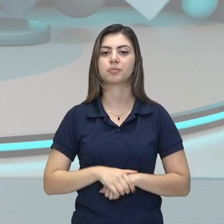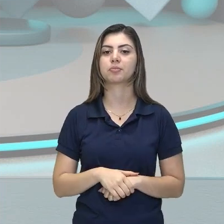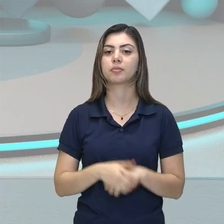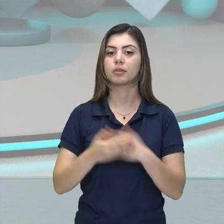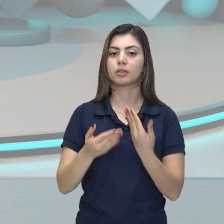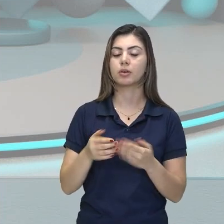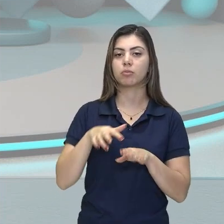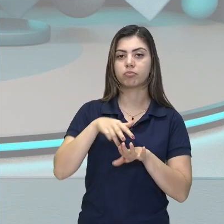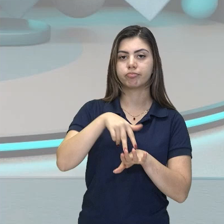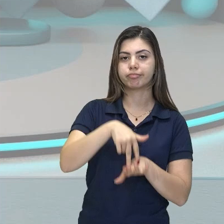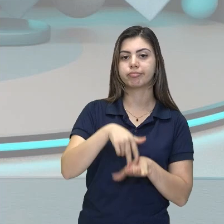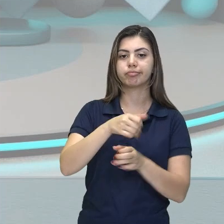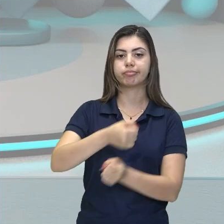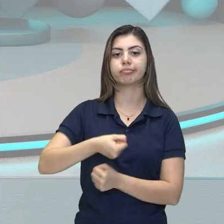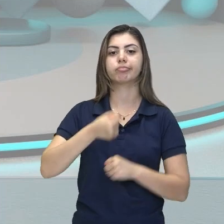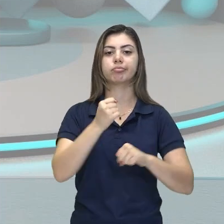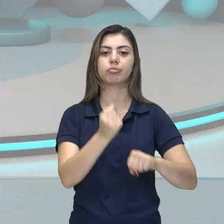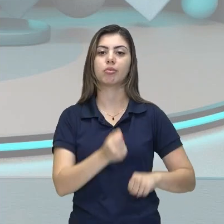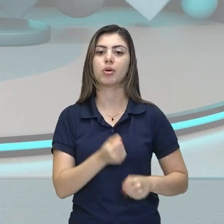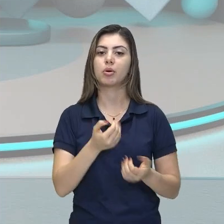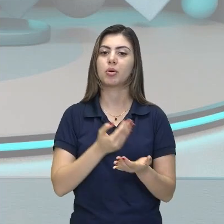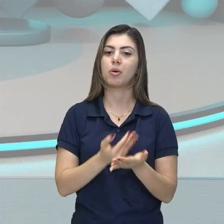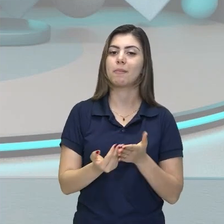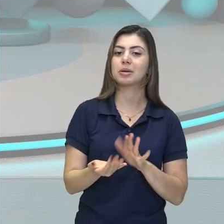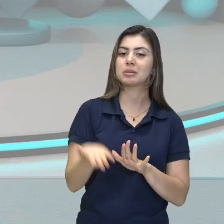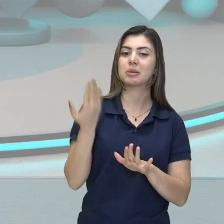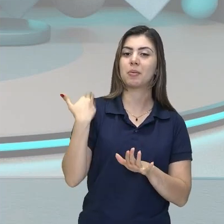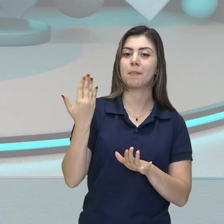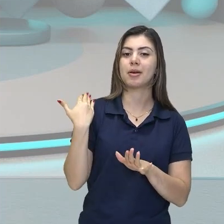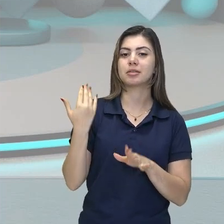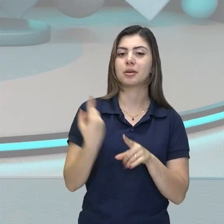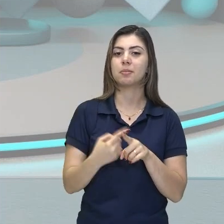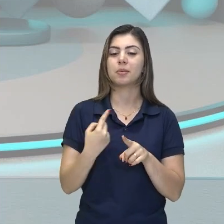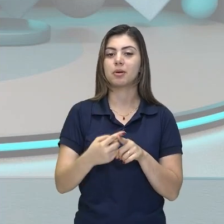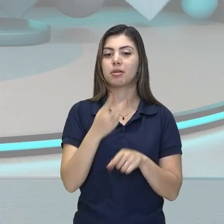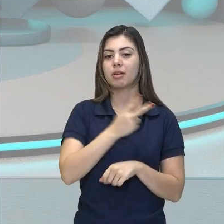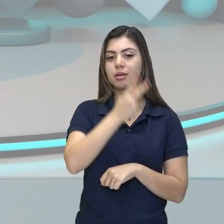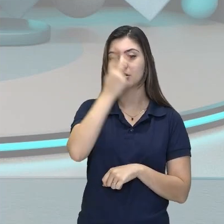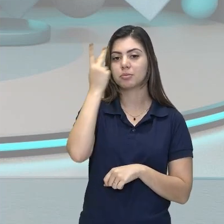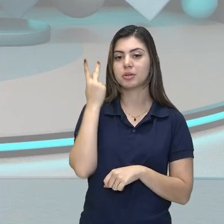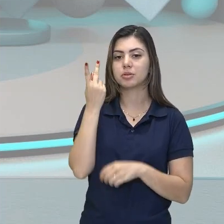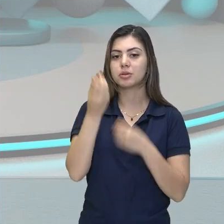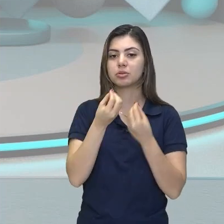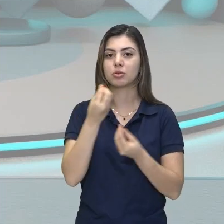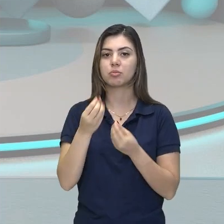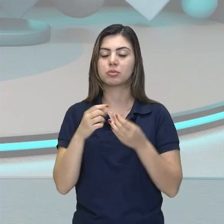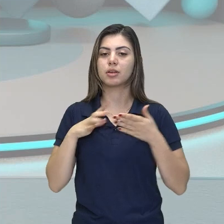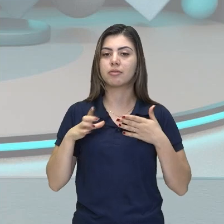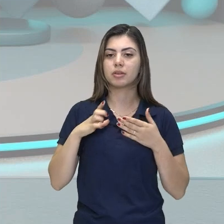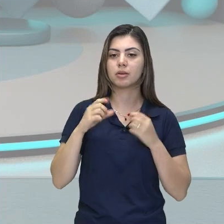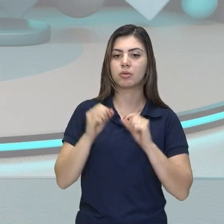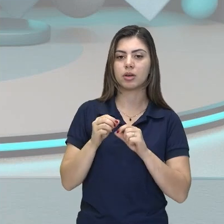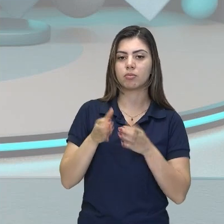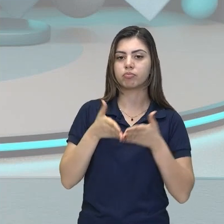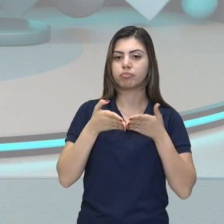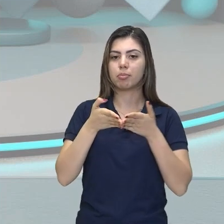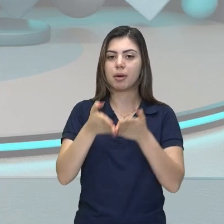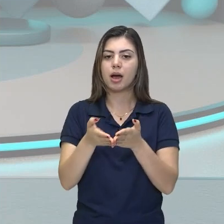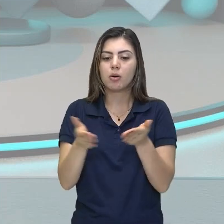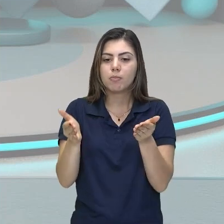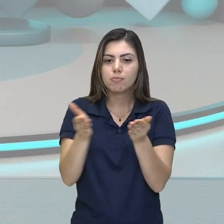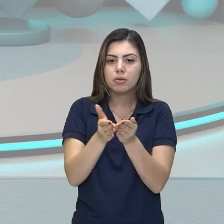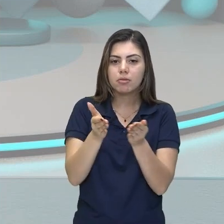tem raízes antigas que remontam às práticas de navegação em pé, sobre embarcações